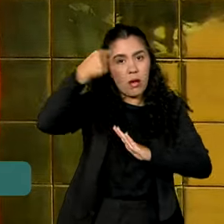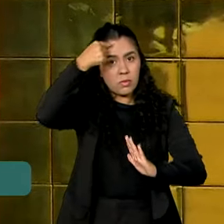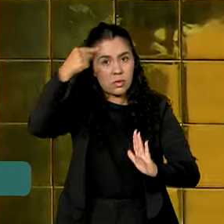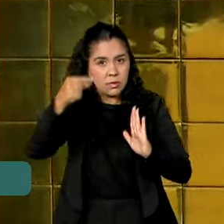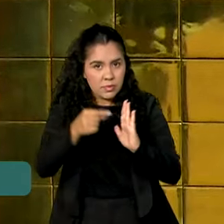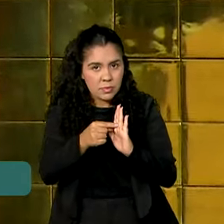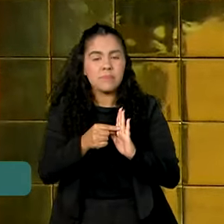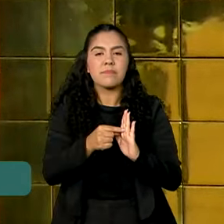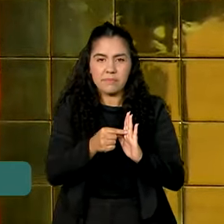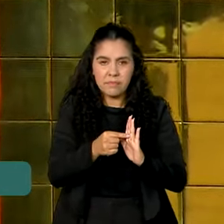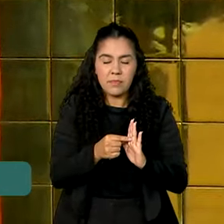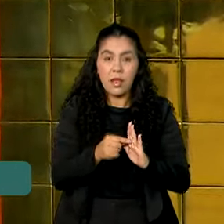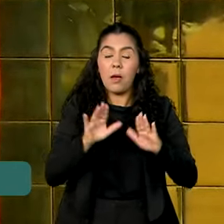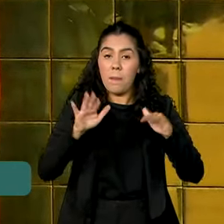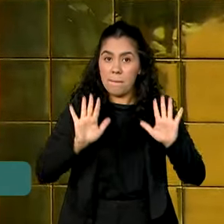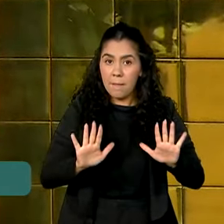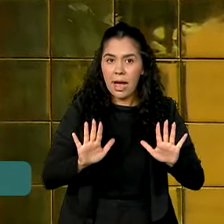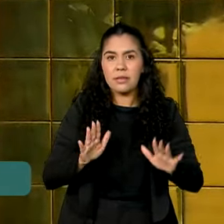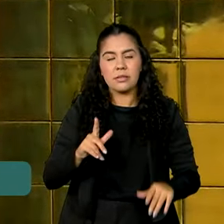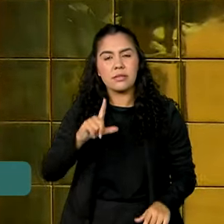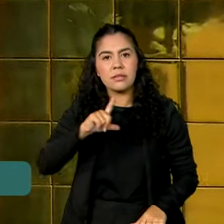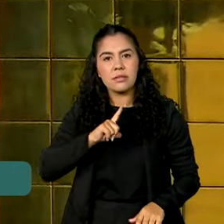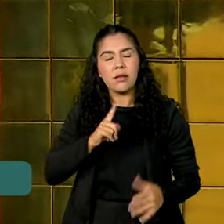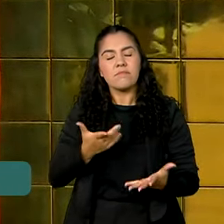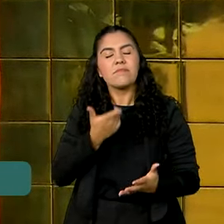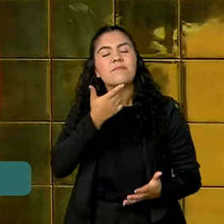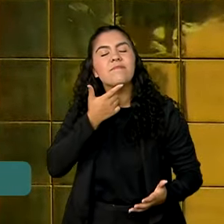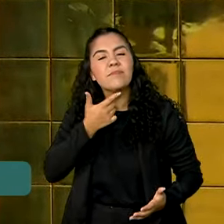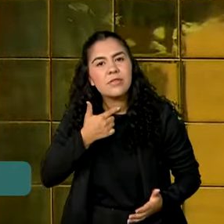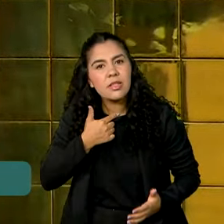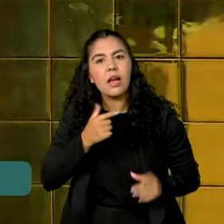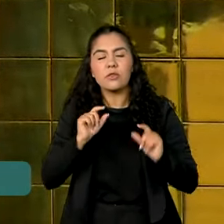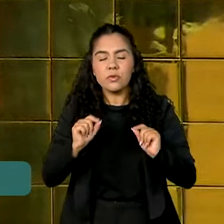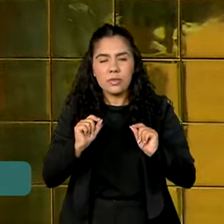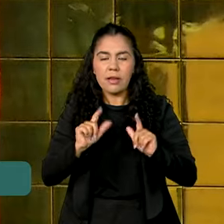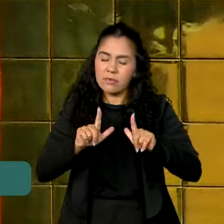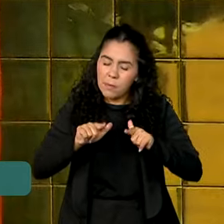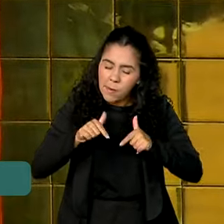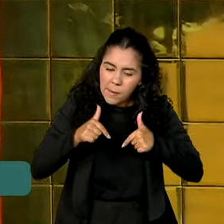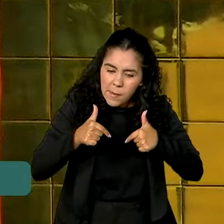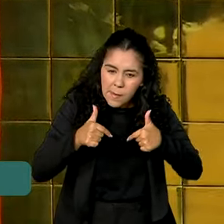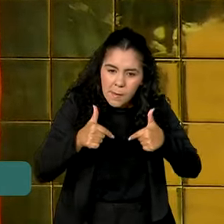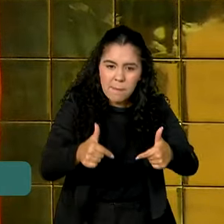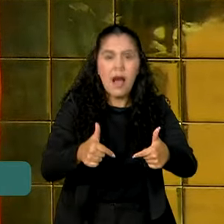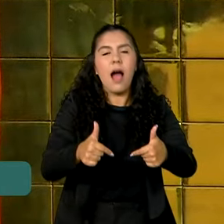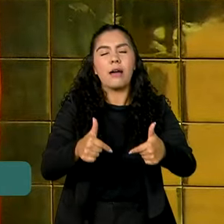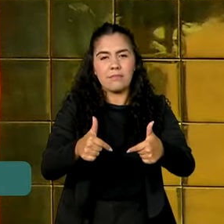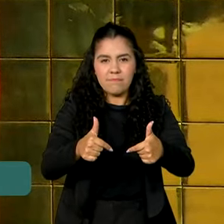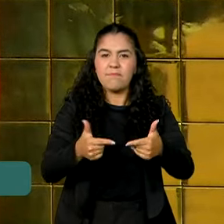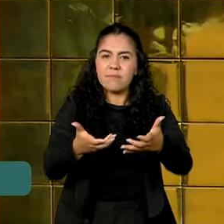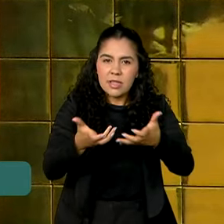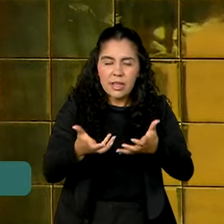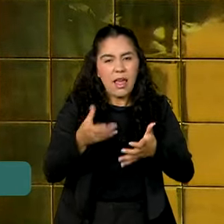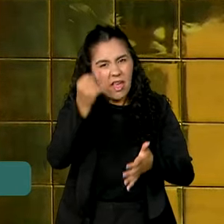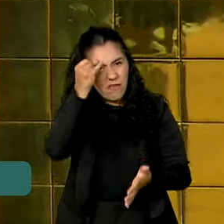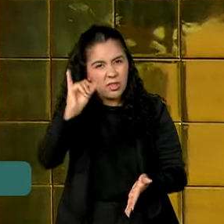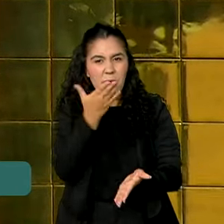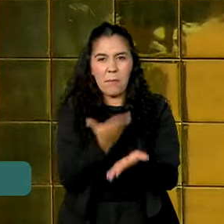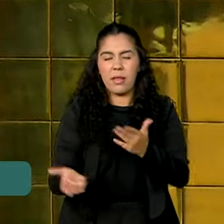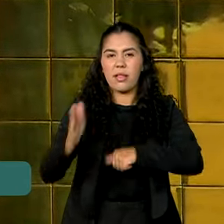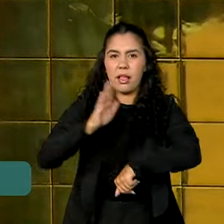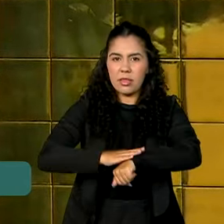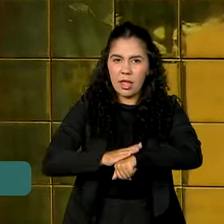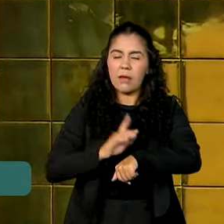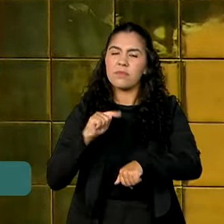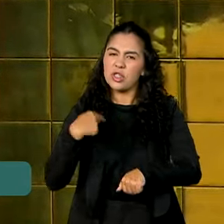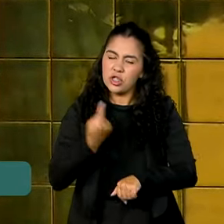verde. Com a vontade de não deixar nenhuma hora desperdiçada, vamos trabalhar para que